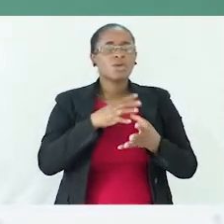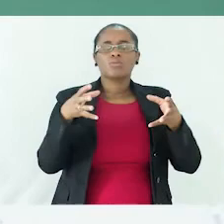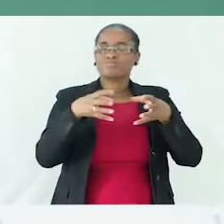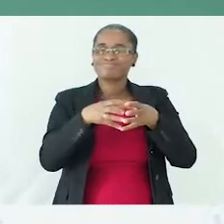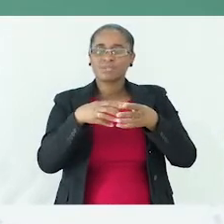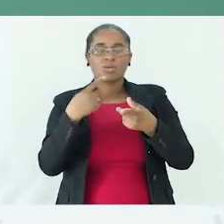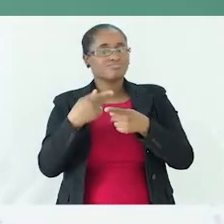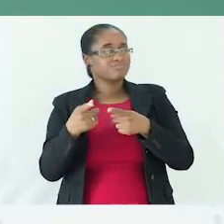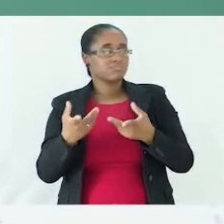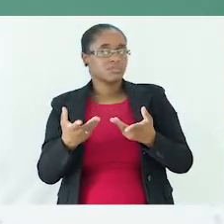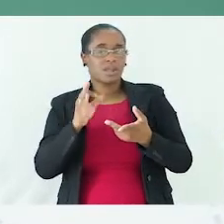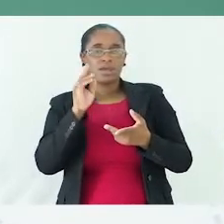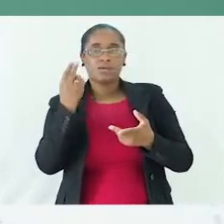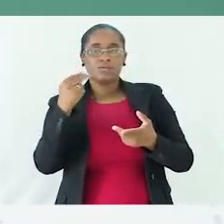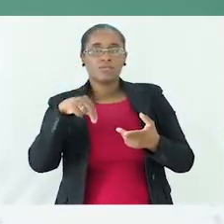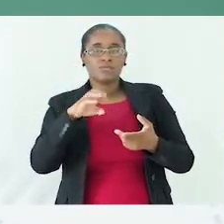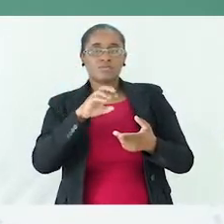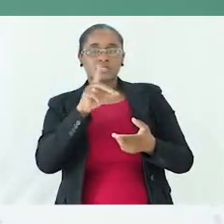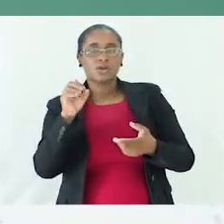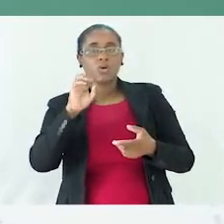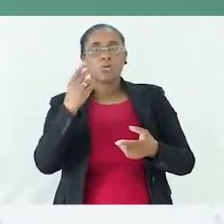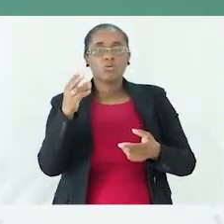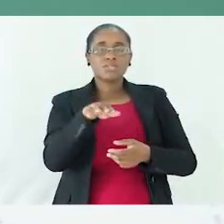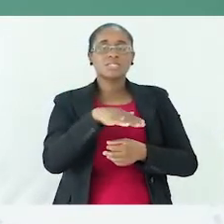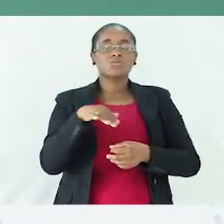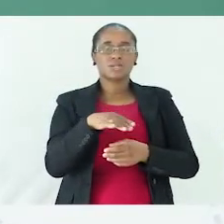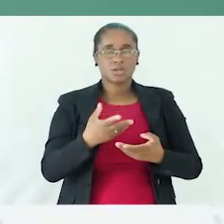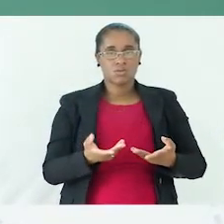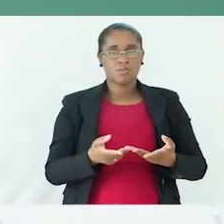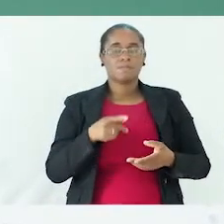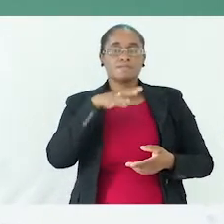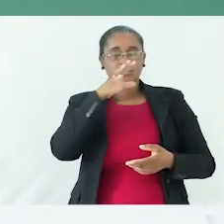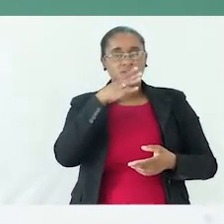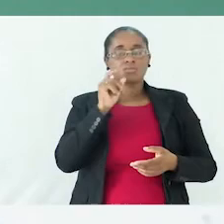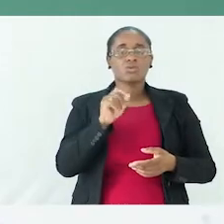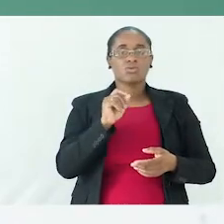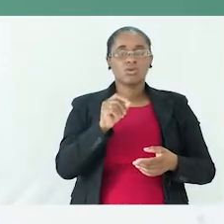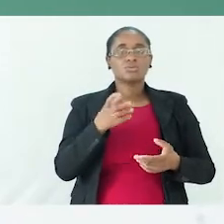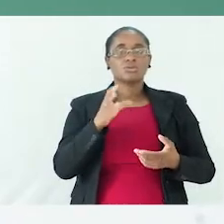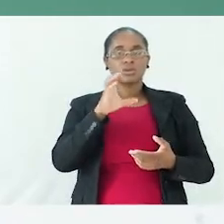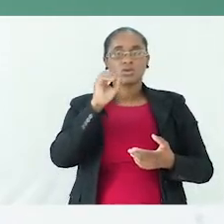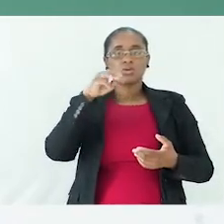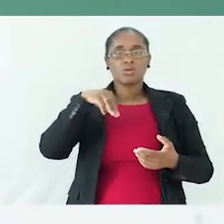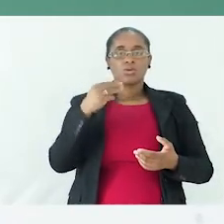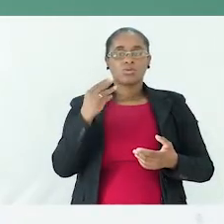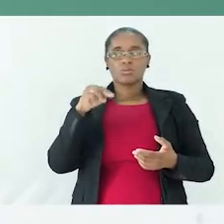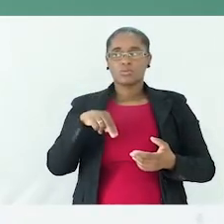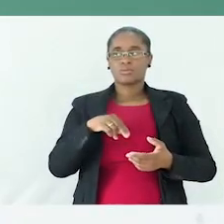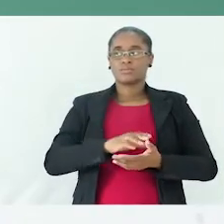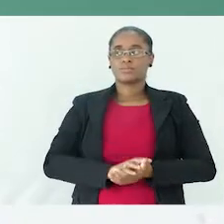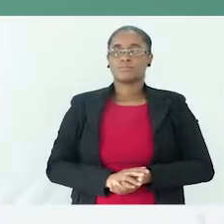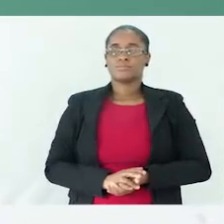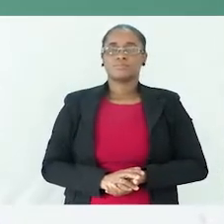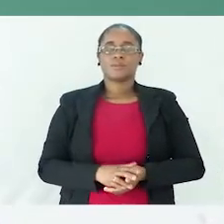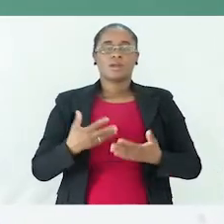portanto, aquela questão que o professor disse, os verbos quando vêm no presente conjuntivo passam para o imperfeito do conjuntivo. Para